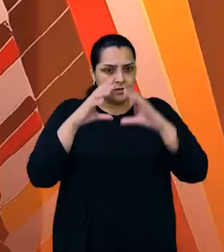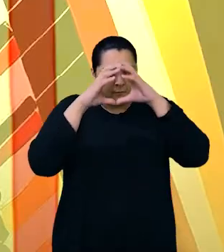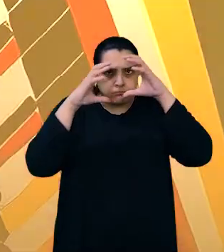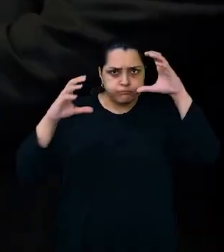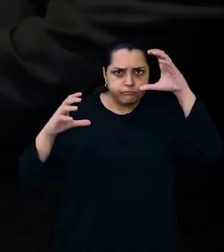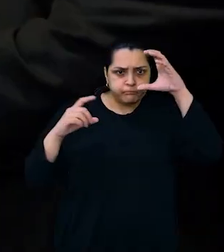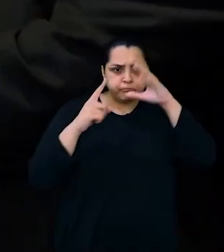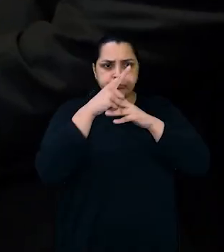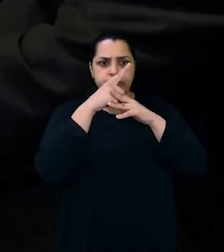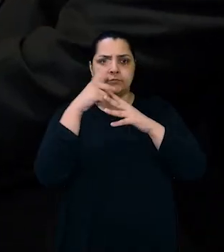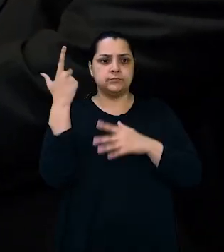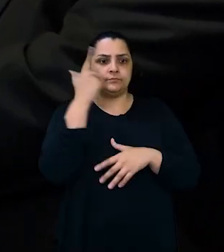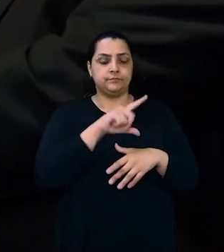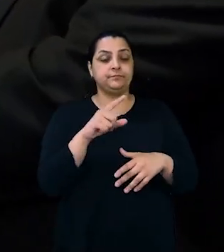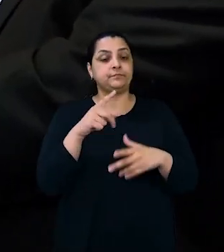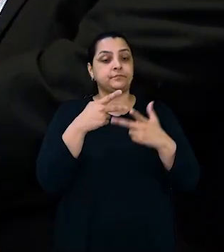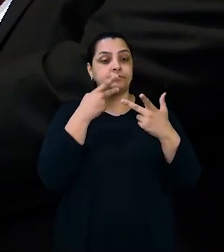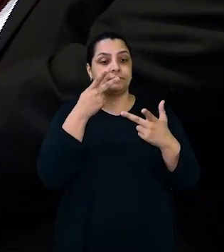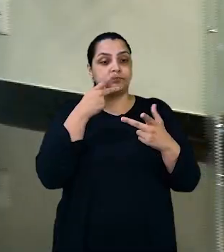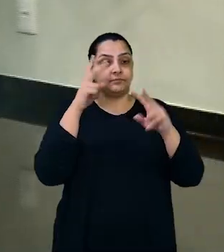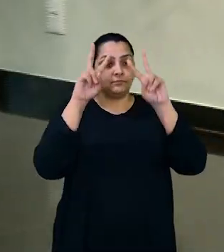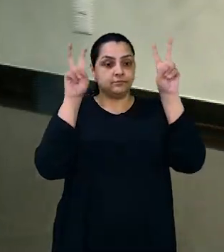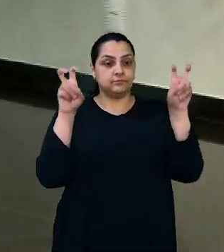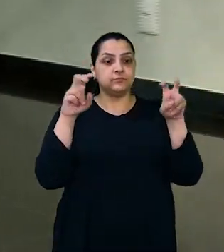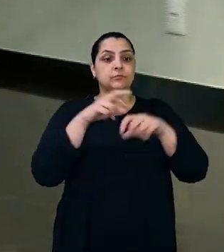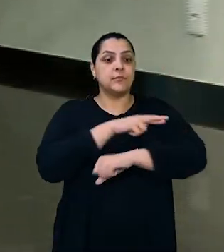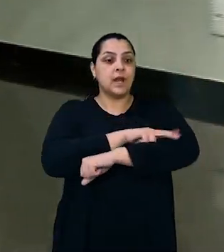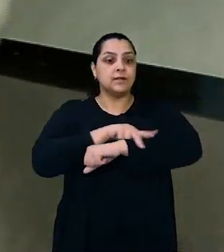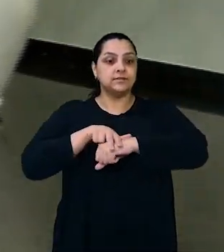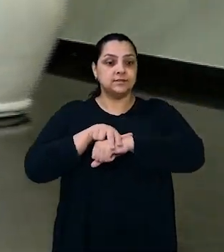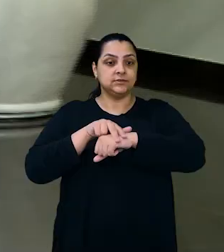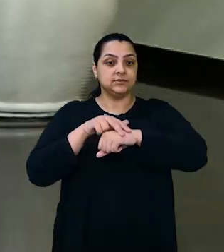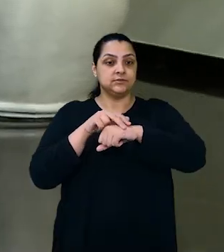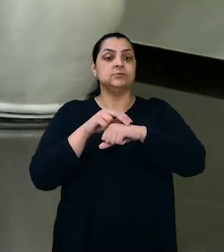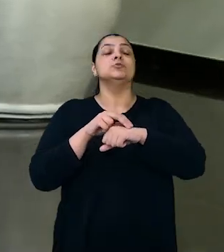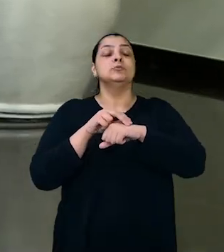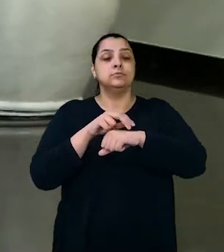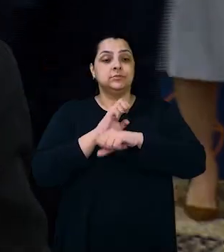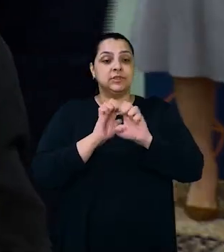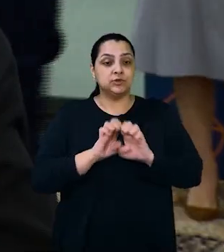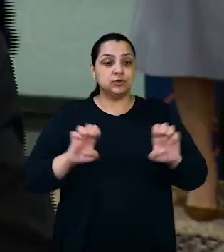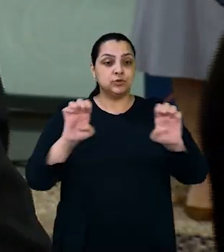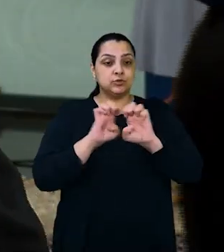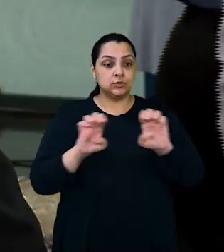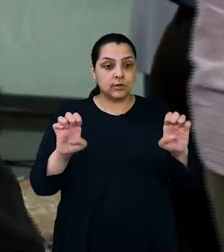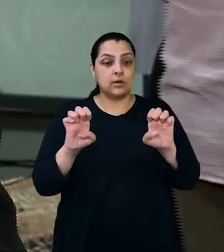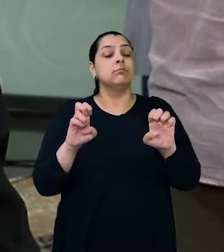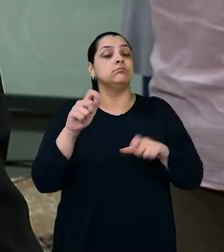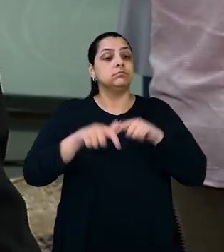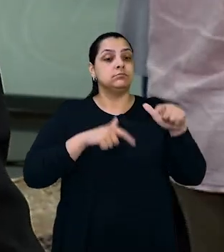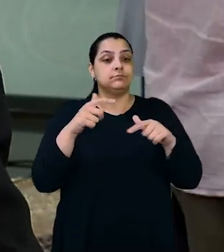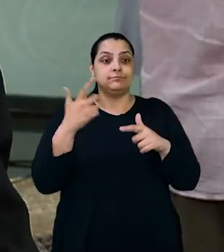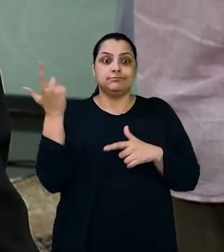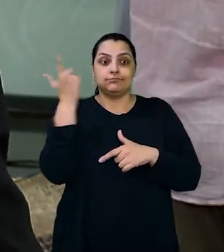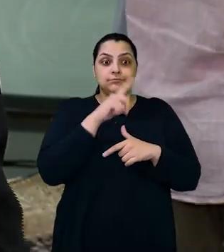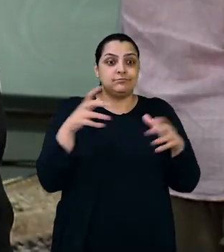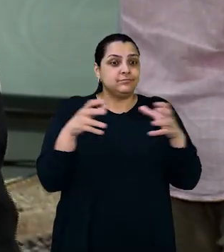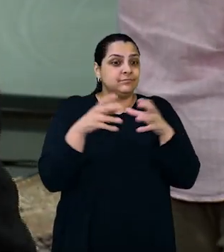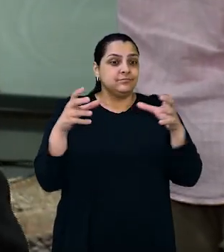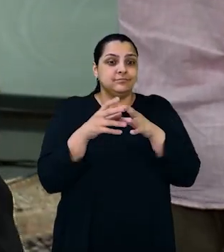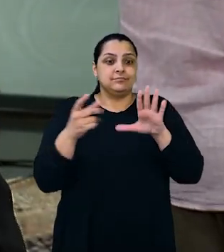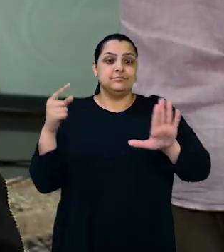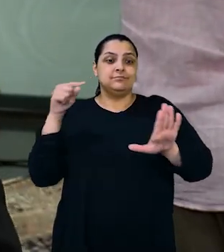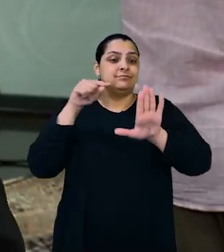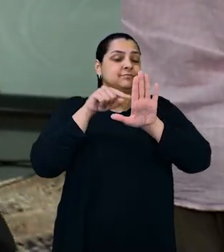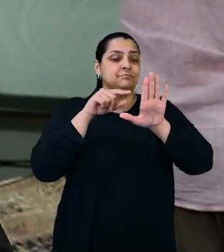a bolha?, que abordou o racismo estrutural no mercado de trabalho. É uma equipe muito grande para chegar nesse resultado, e